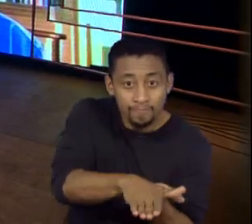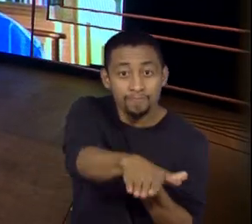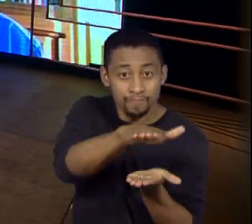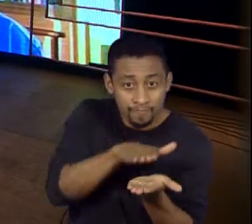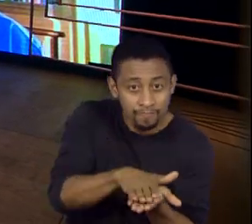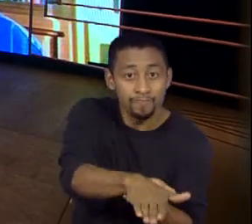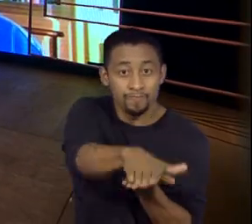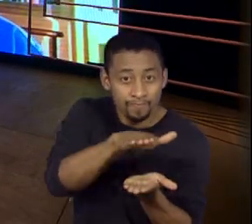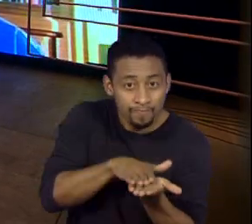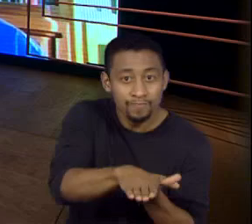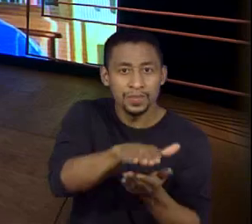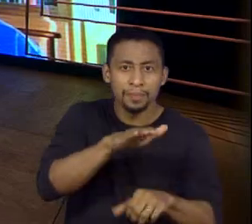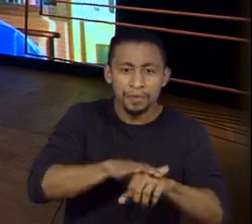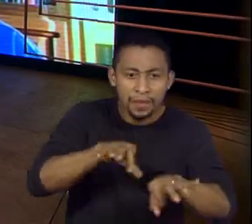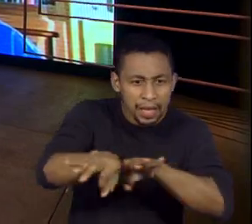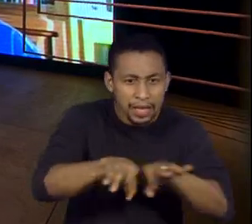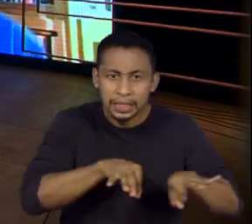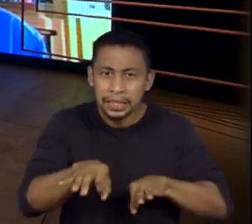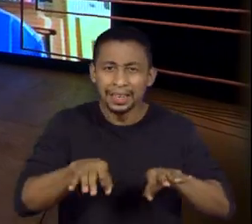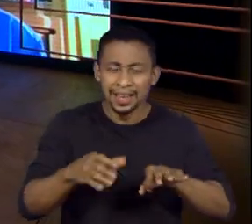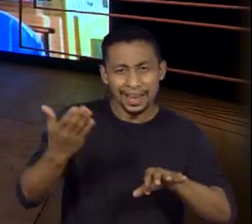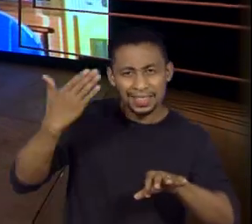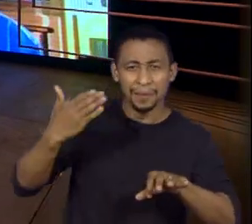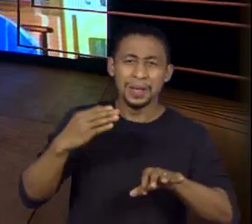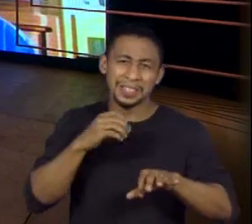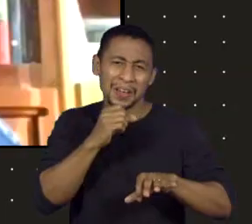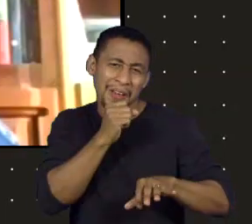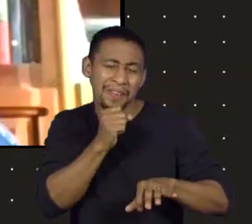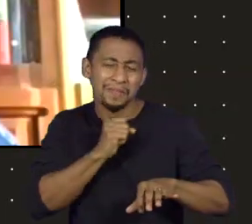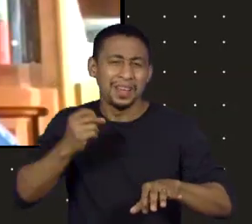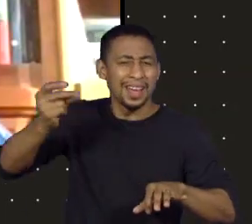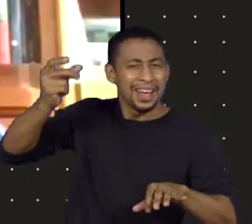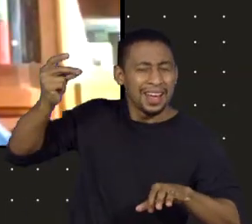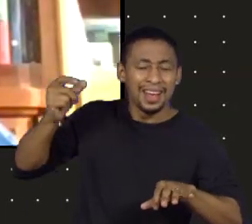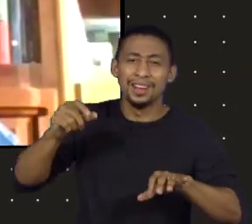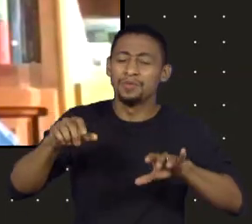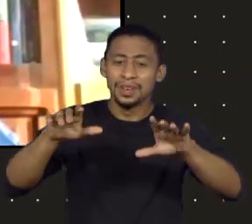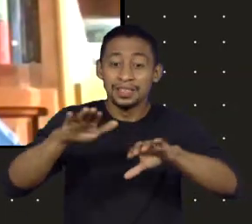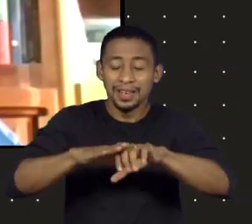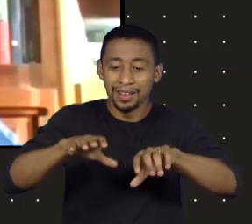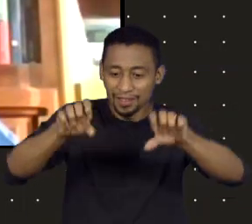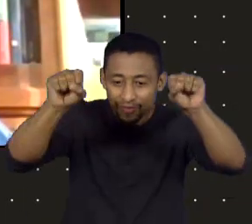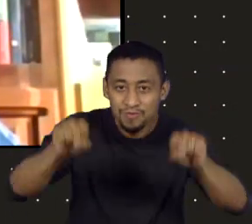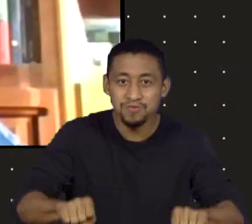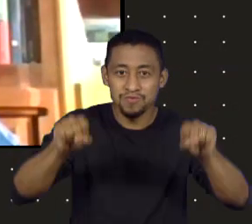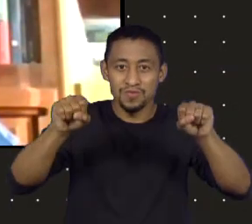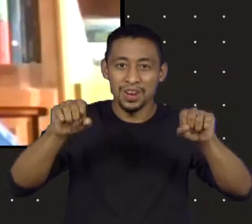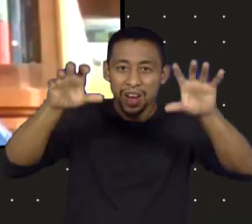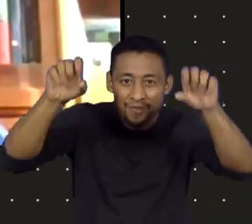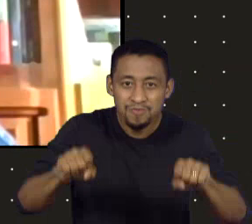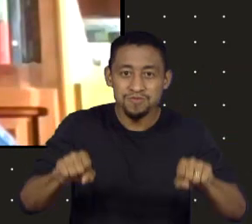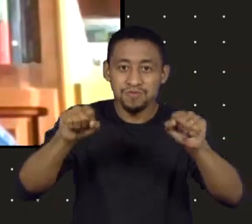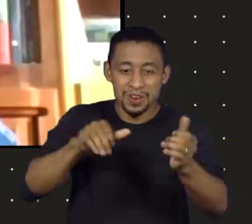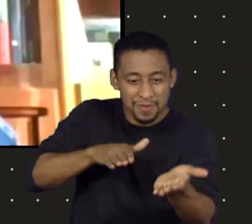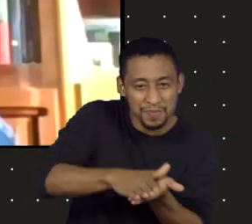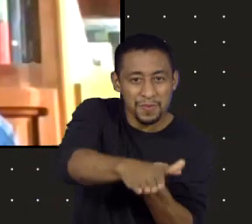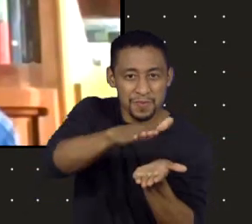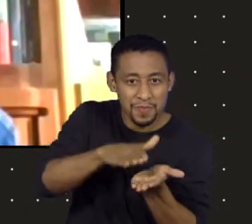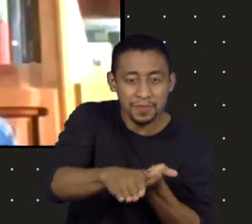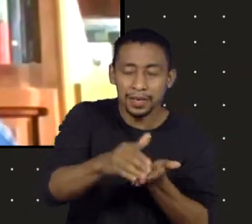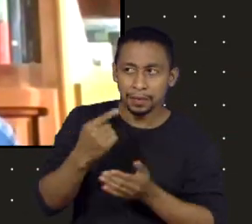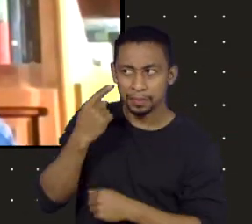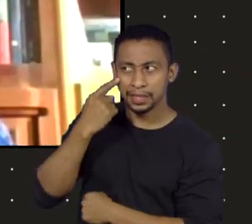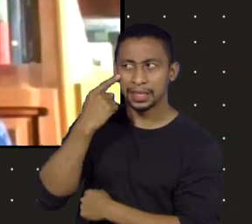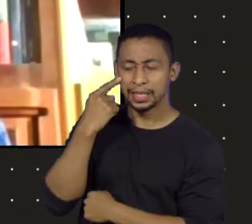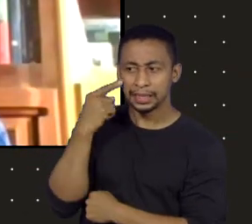Eu olhei, pensei naquilo, e um homem daquele tamanho, com aquela importância, não daria esse conselho de